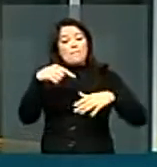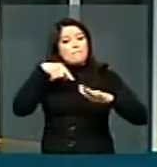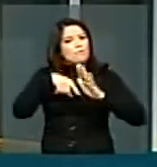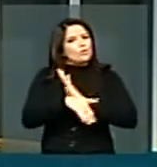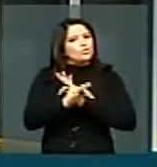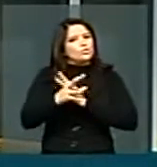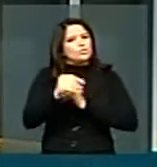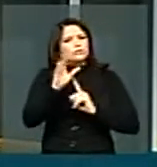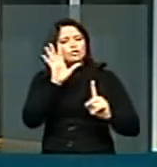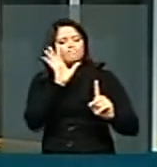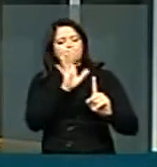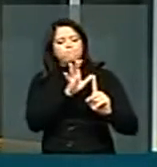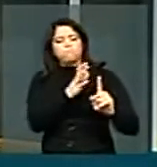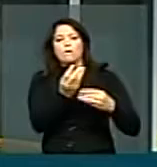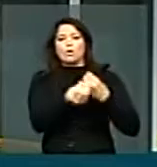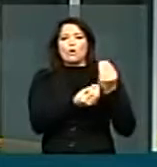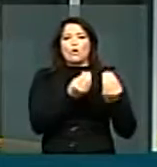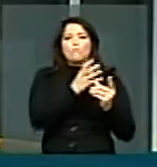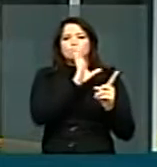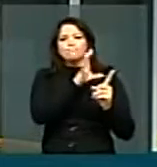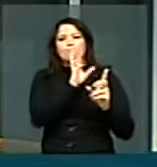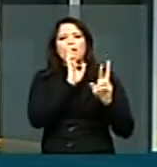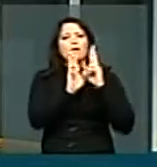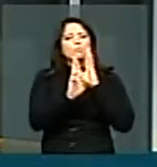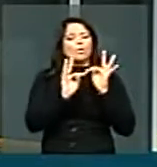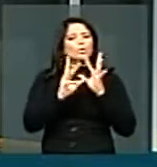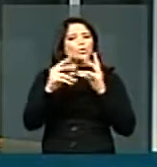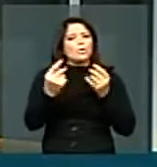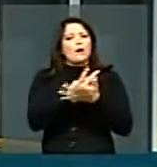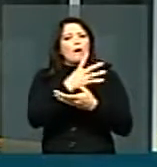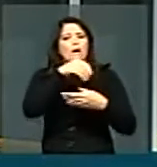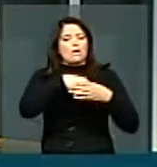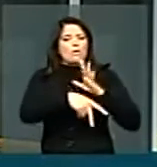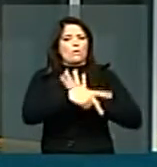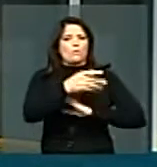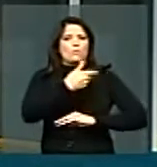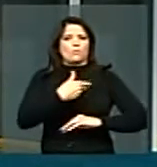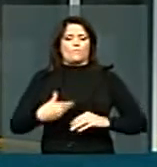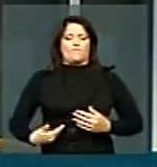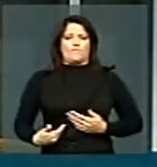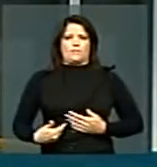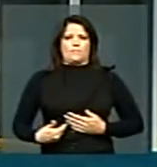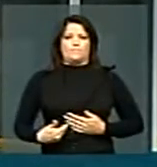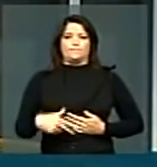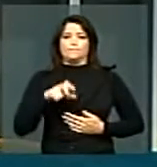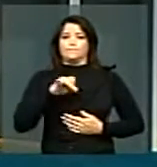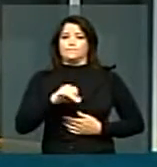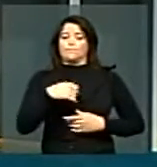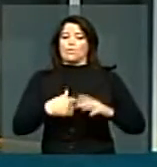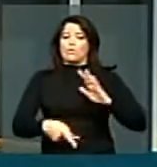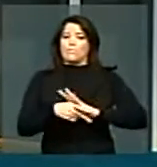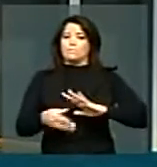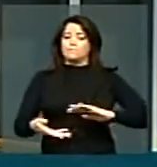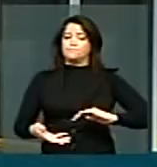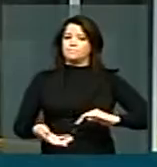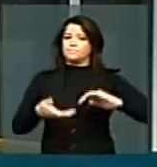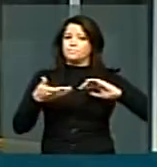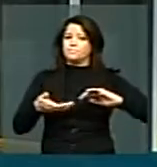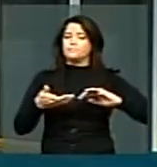de influenciar nas decisões realizadas pelo Estado, seja pelo Parlamento